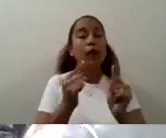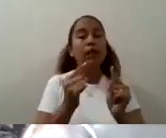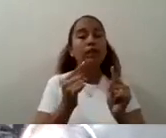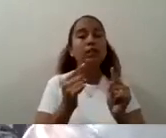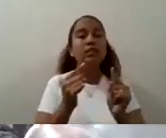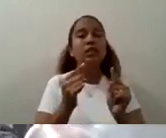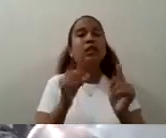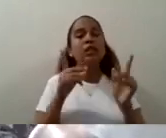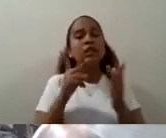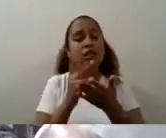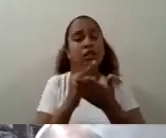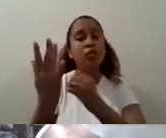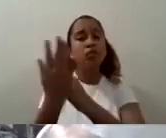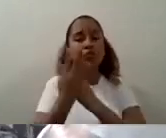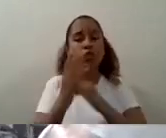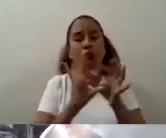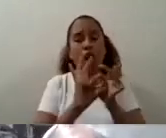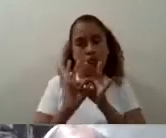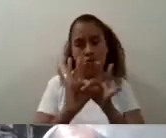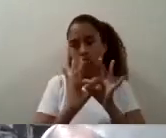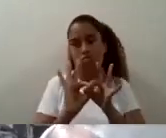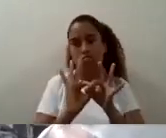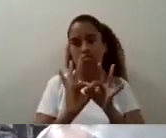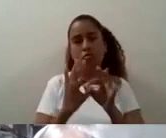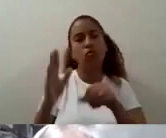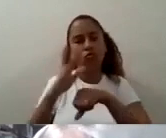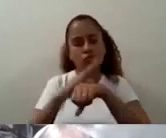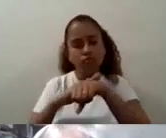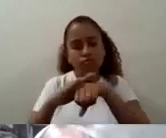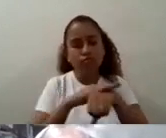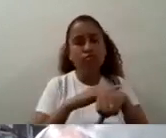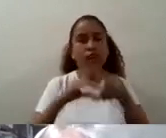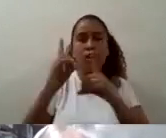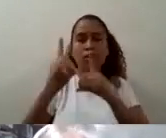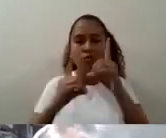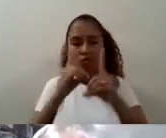intransponíveis fechados para o diálogo. Vamos falar que nós estamos